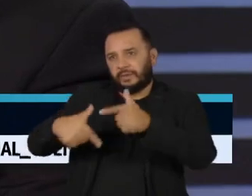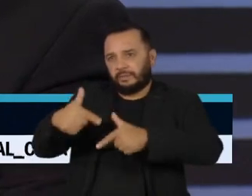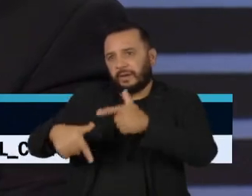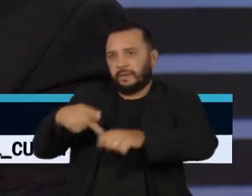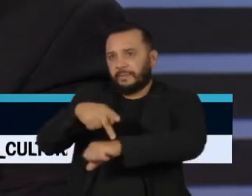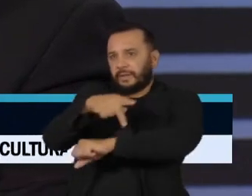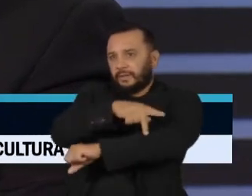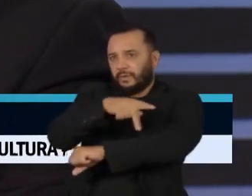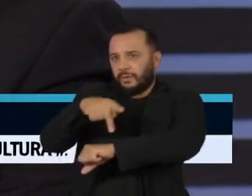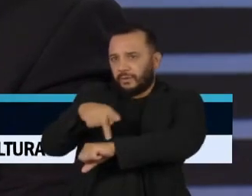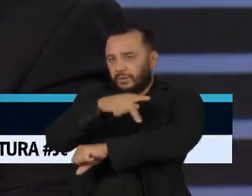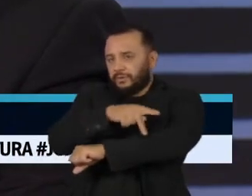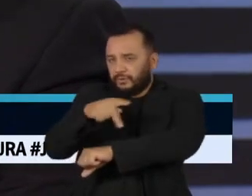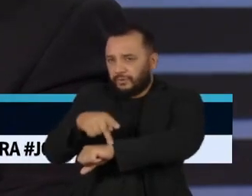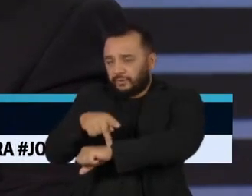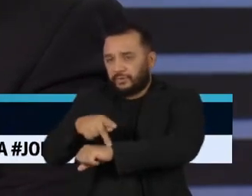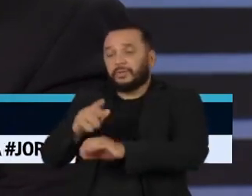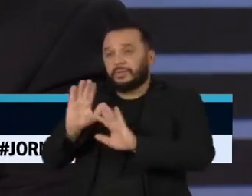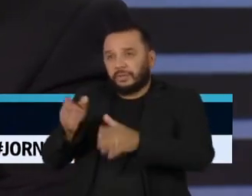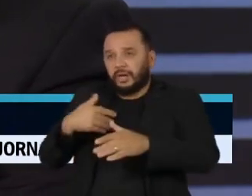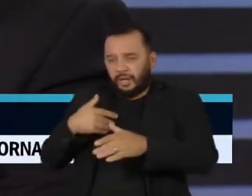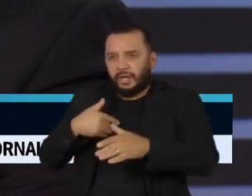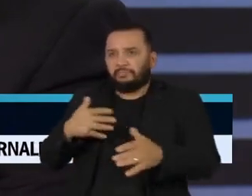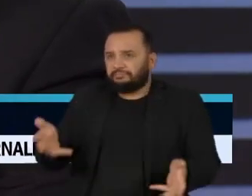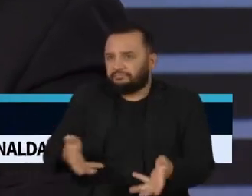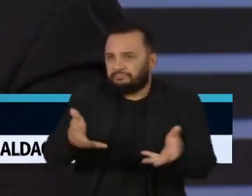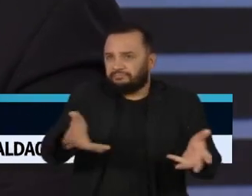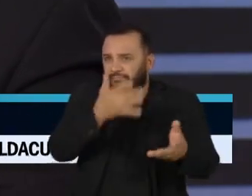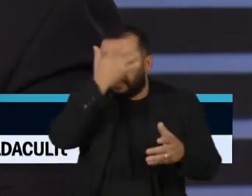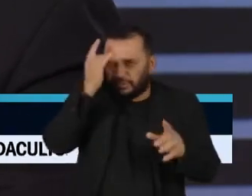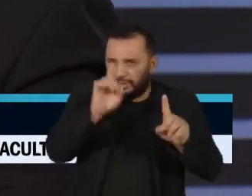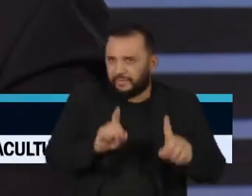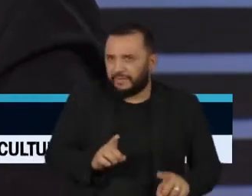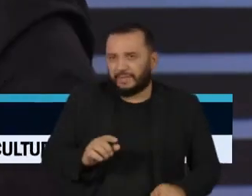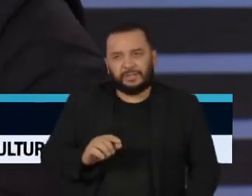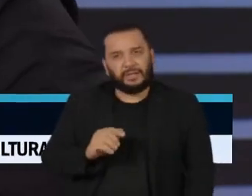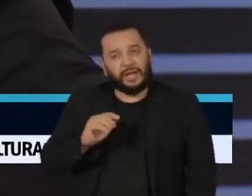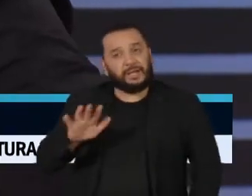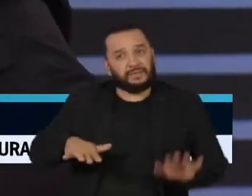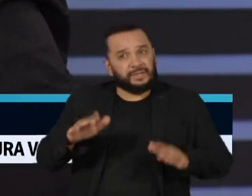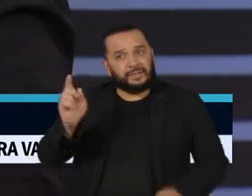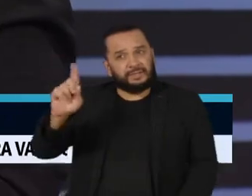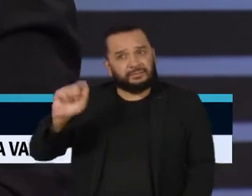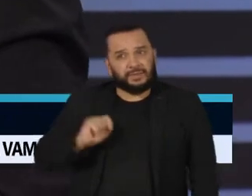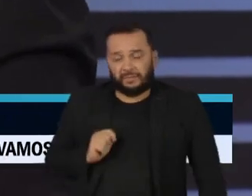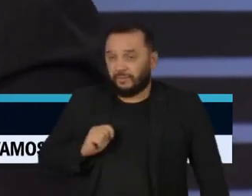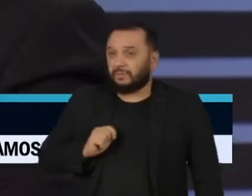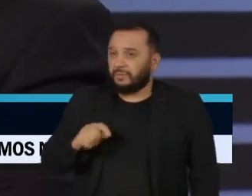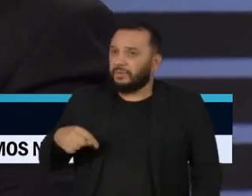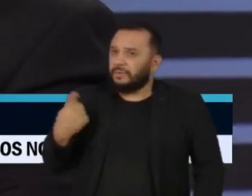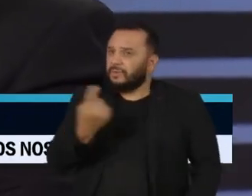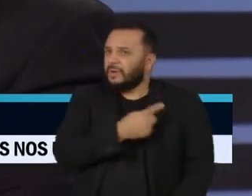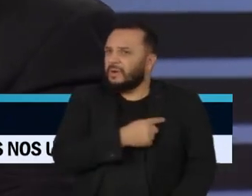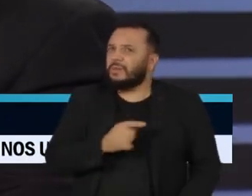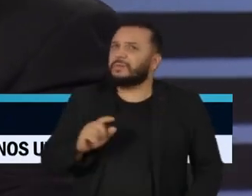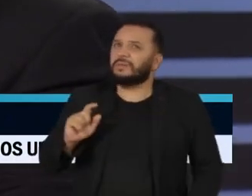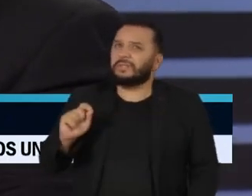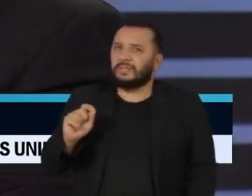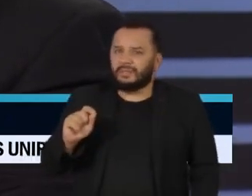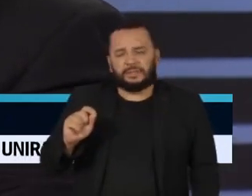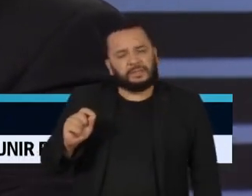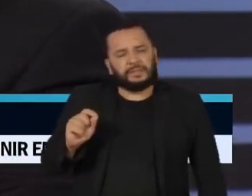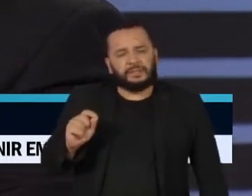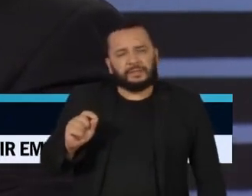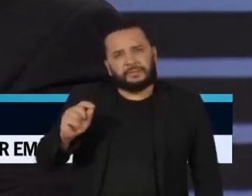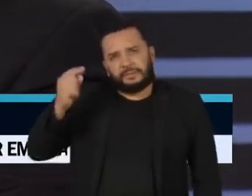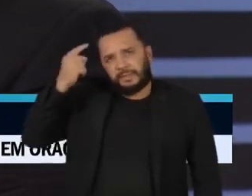alcança, né, quem tem algum tipo de diferença, mas é necessário que se prepare. O que a gente não pode né, com a nossa capacidade de colocar,